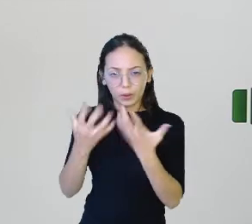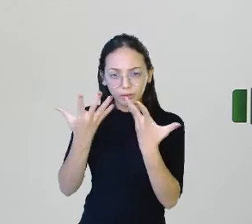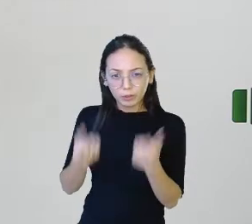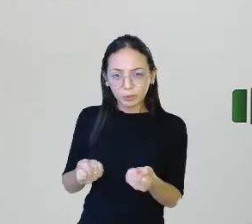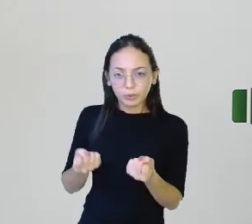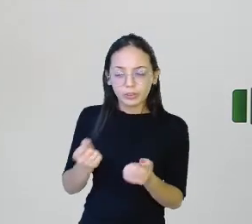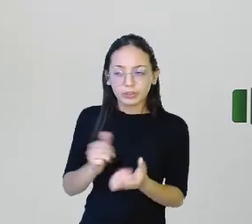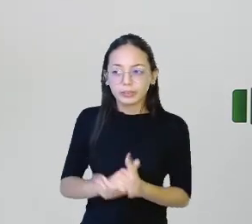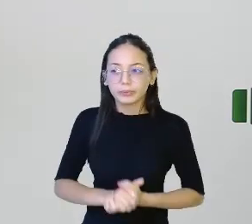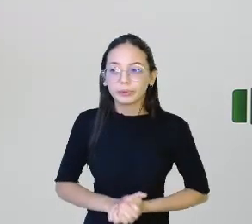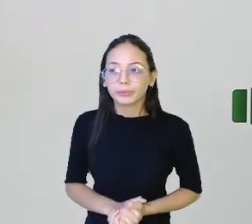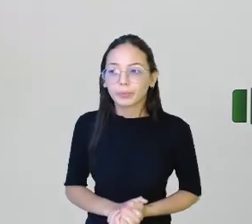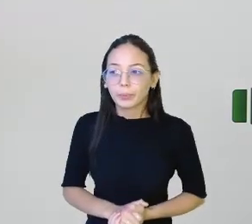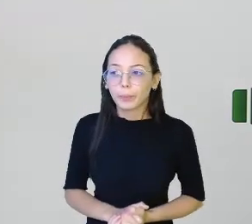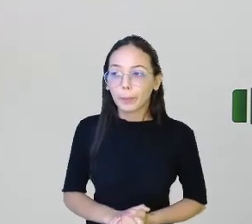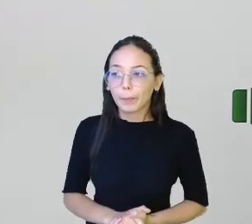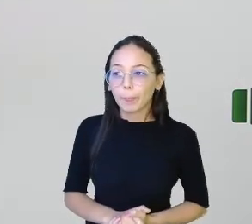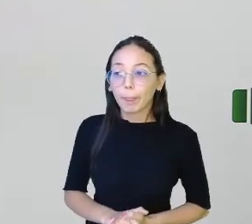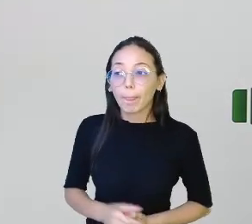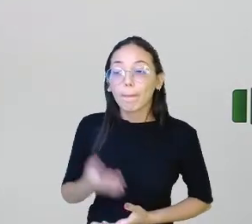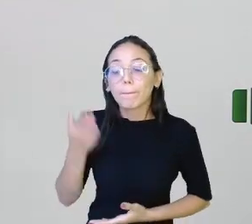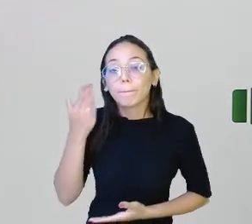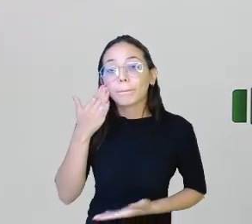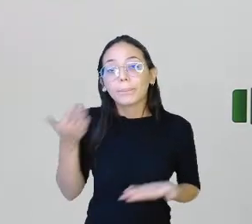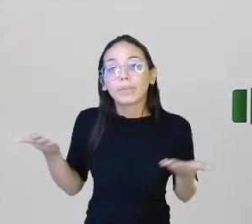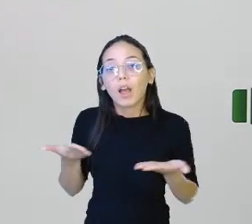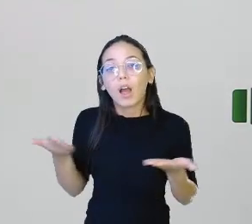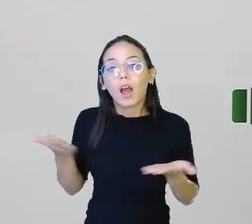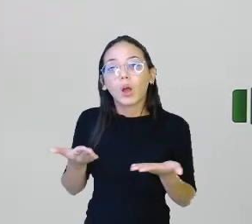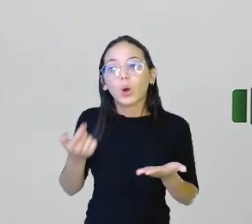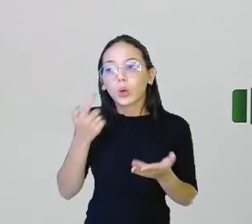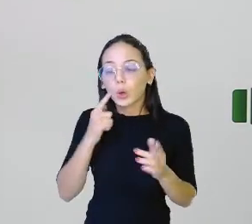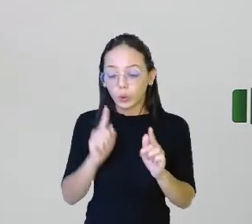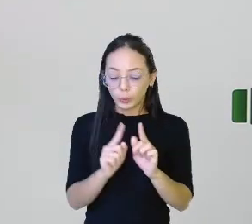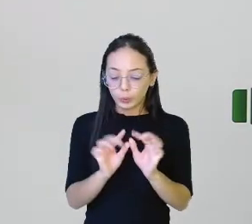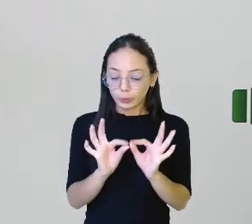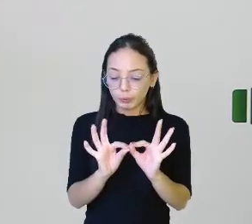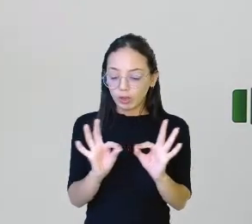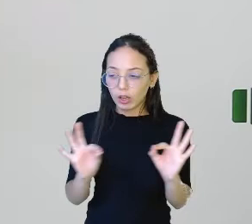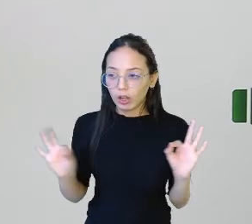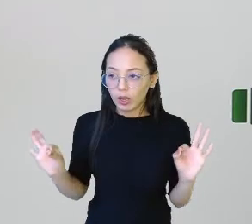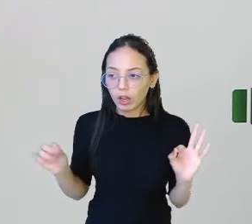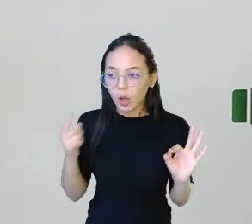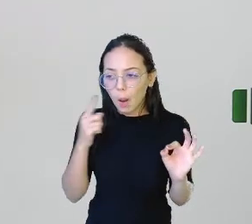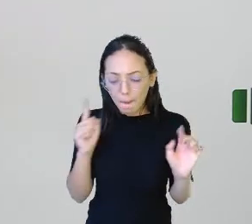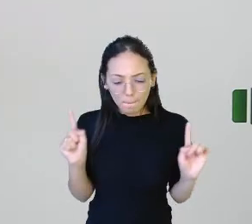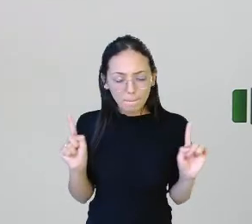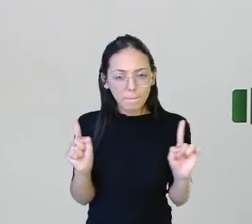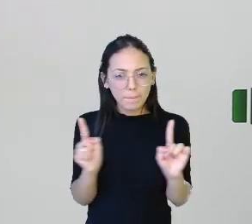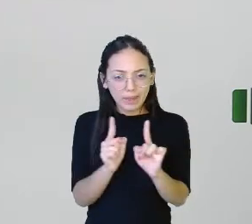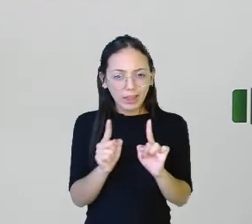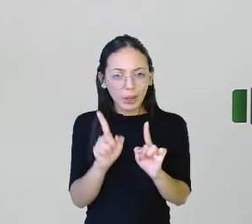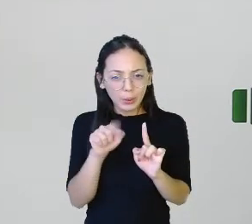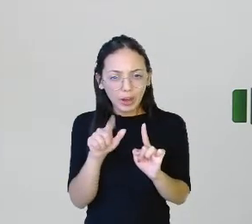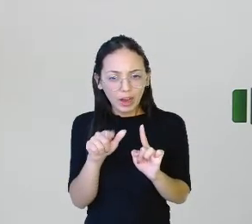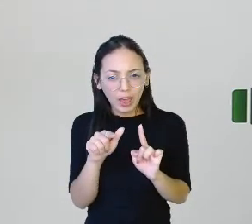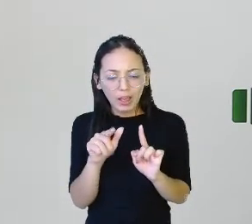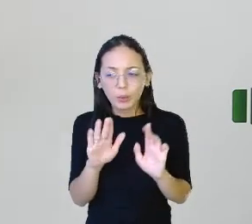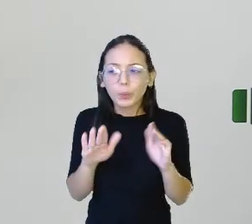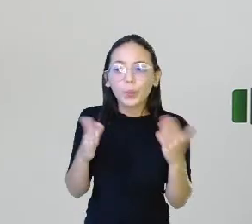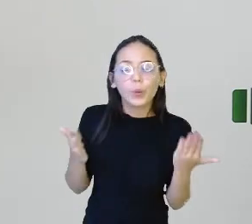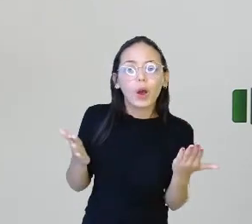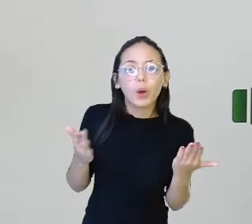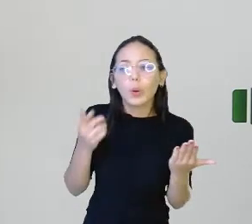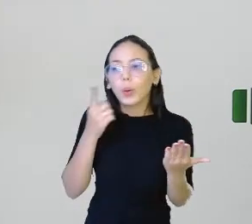embora? Agora a gente vai medir esse parafuso. Vixe Maria, parafuso pequeno, né? Que medida é essa,